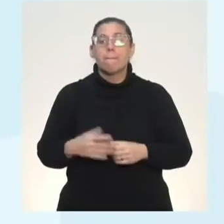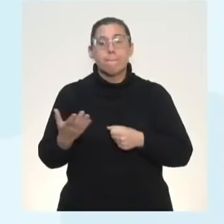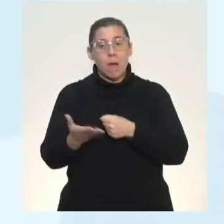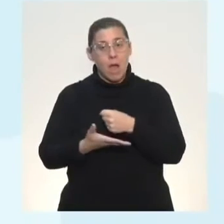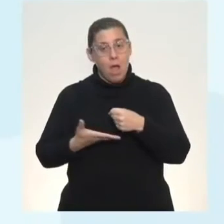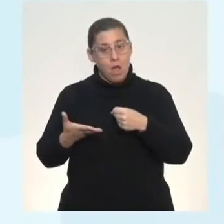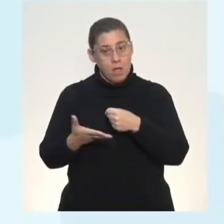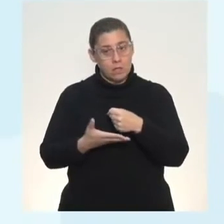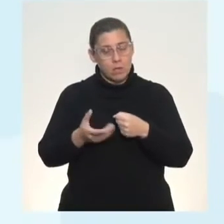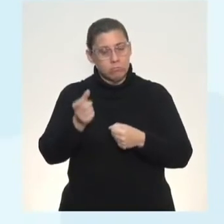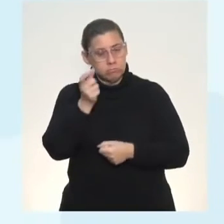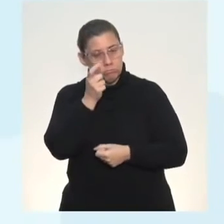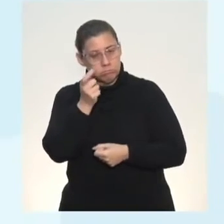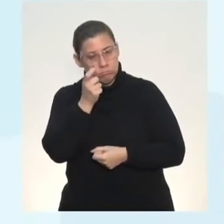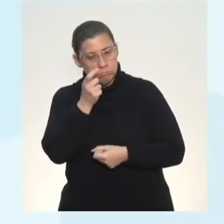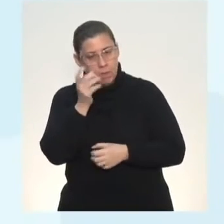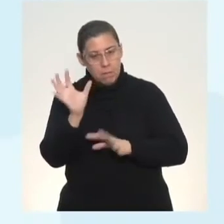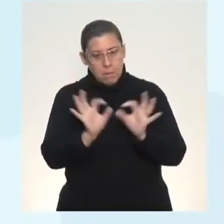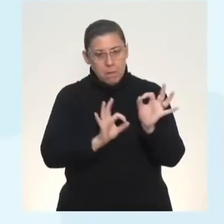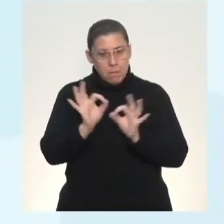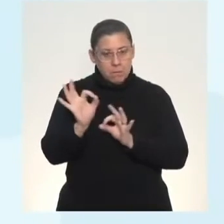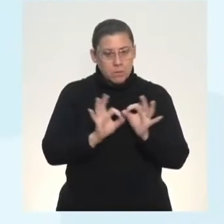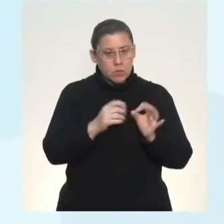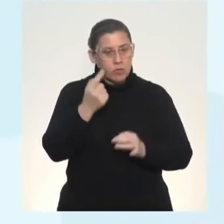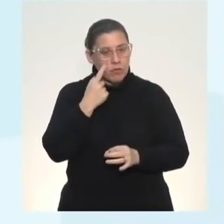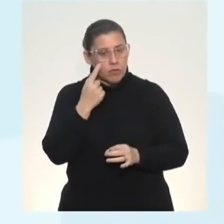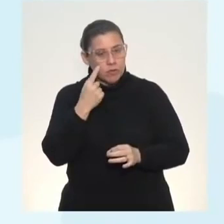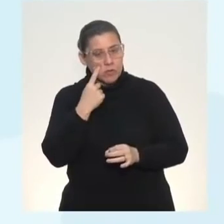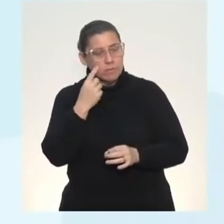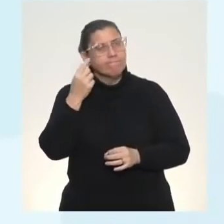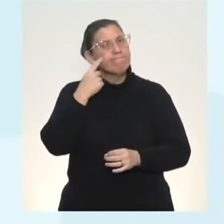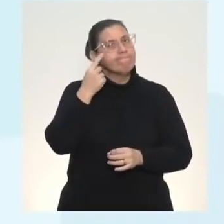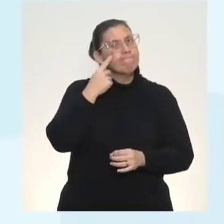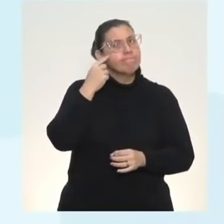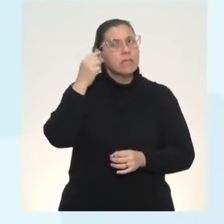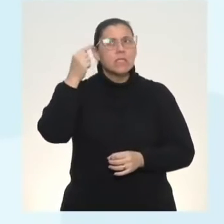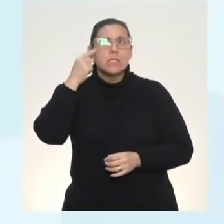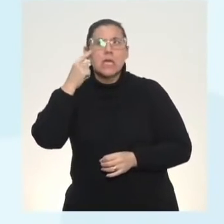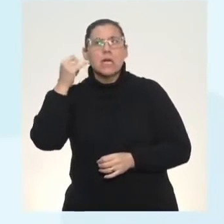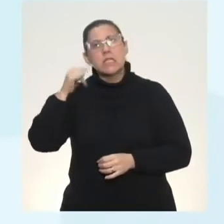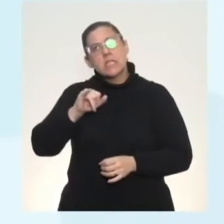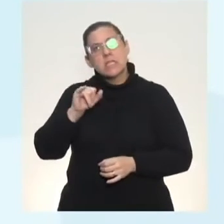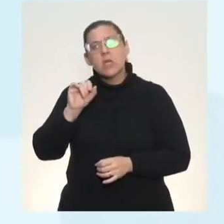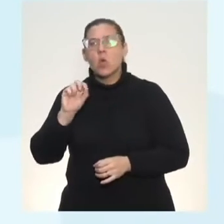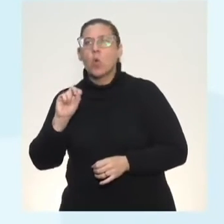científica: observação, elaboração do problema, formular hipótese, fazer experimentos para